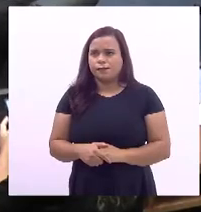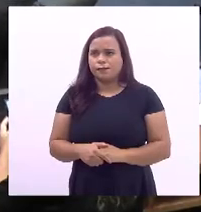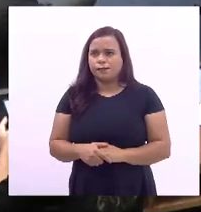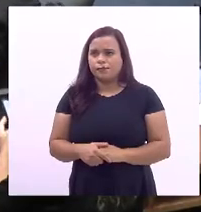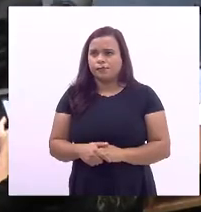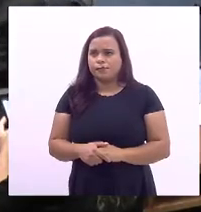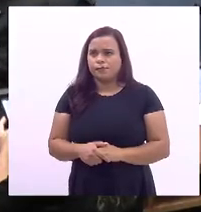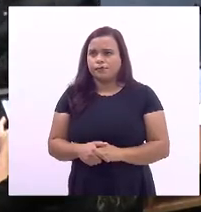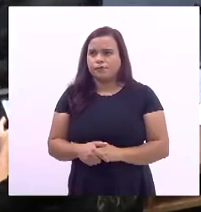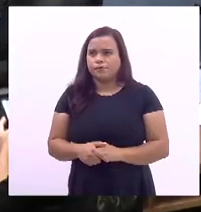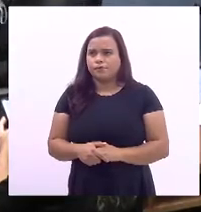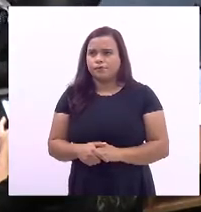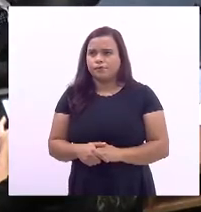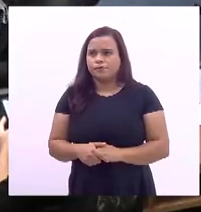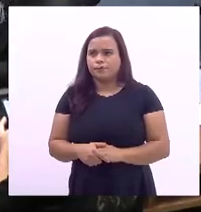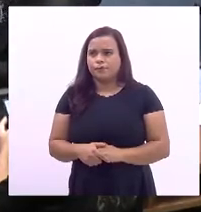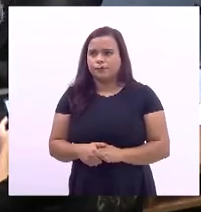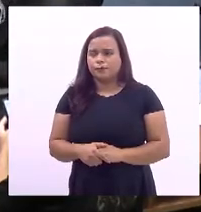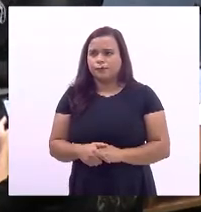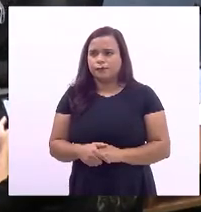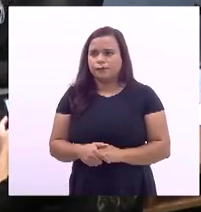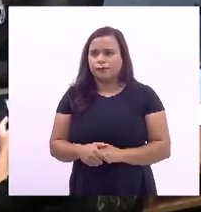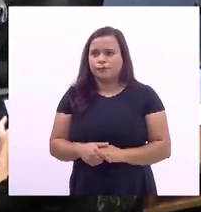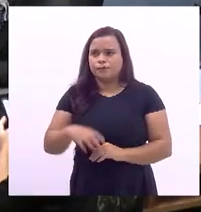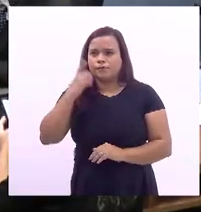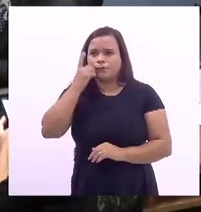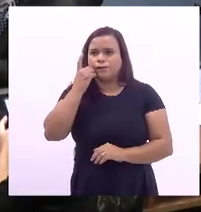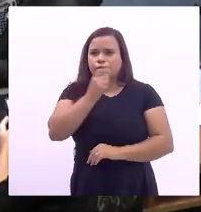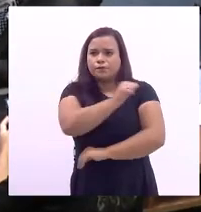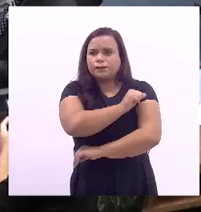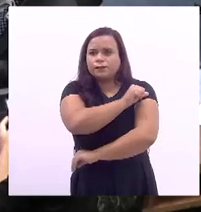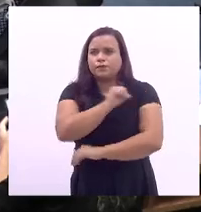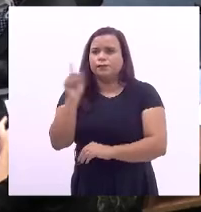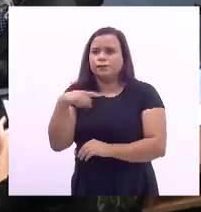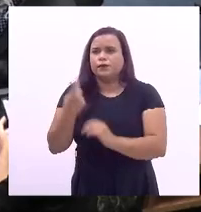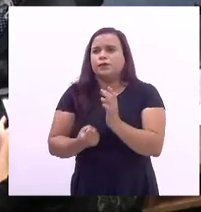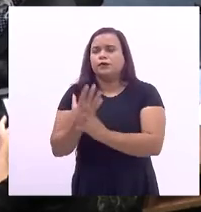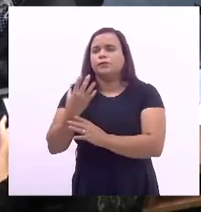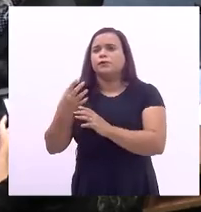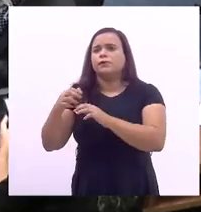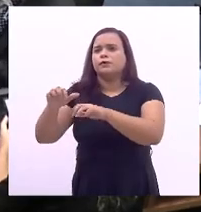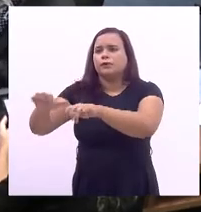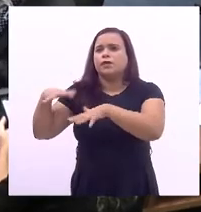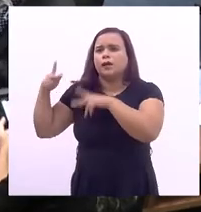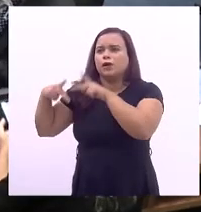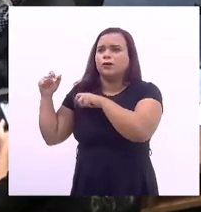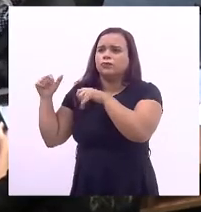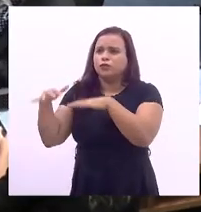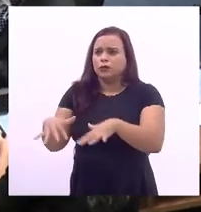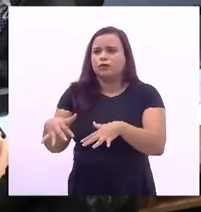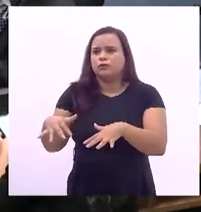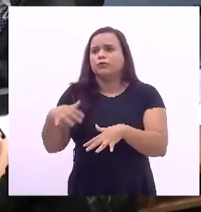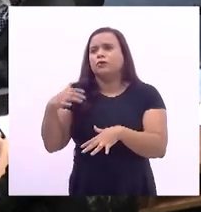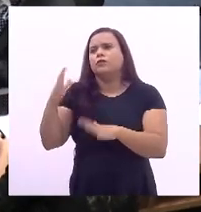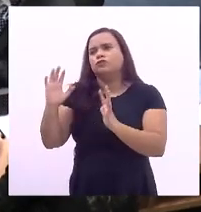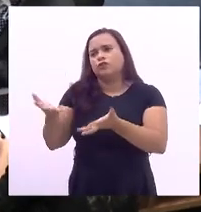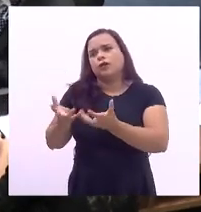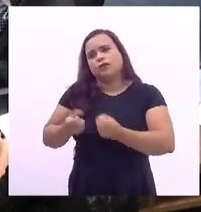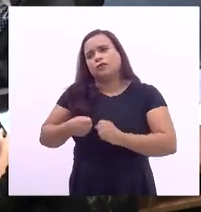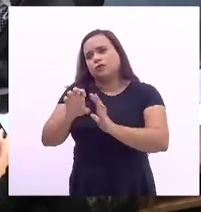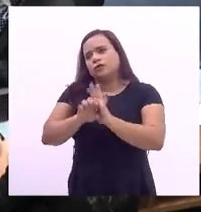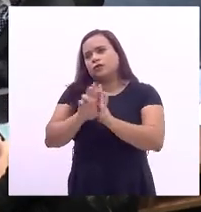ai tá de enfermeira nós vamos fazer uma audiência pública o projeto já recebeu quatro emendas